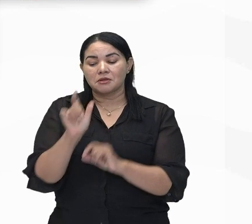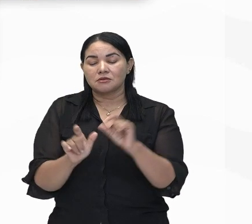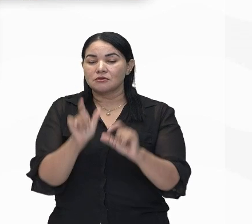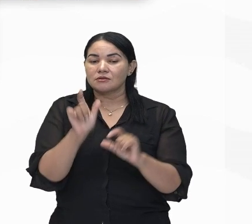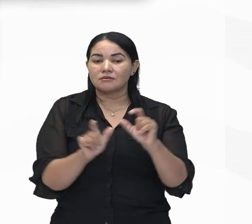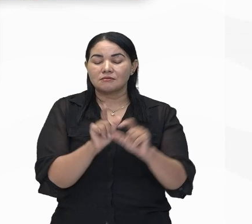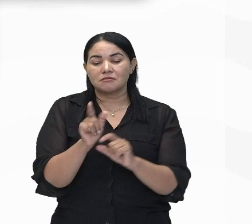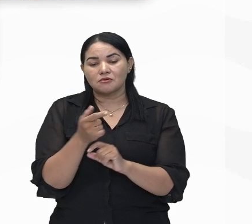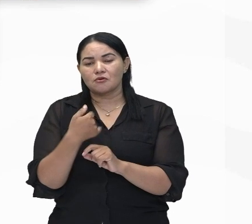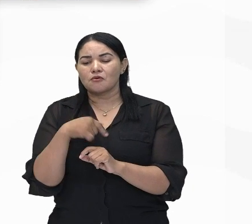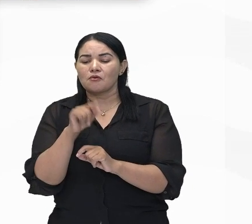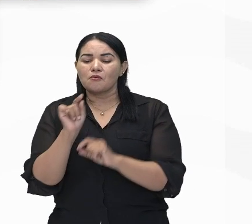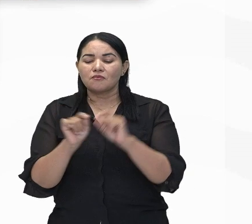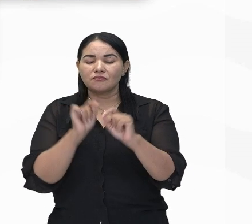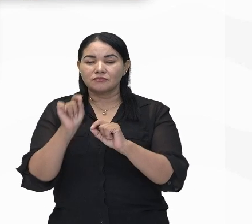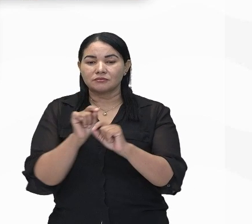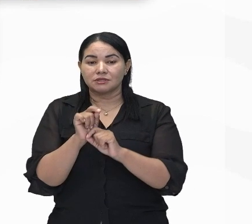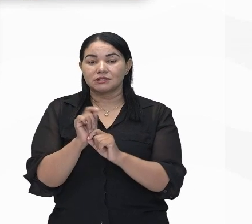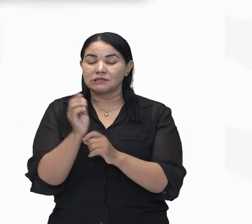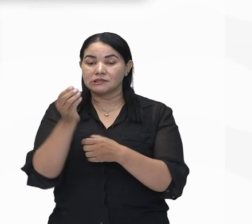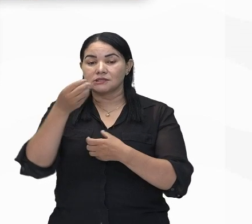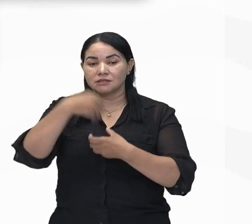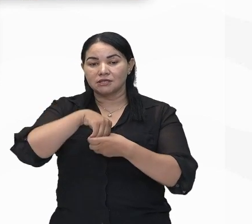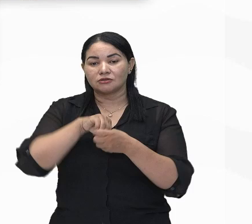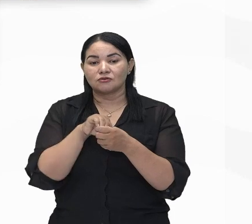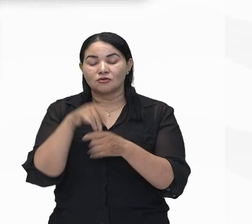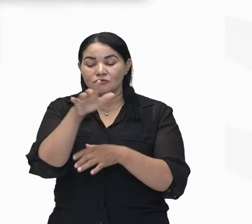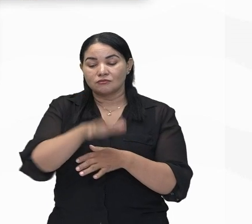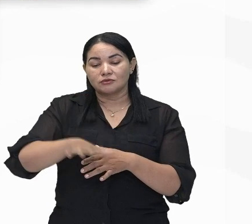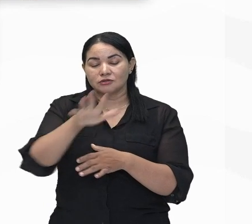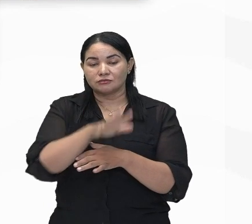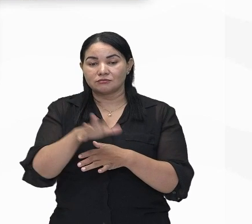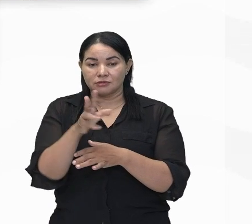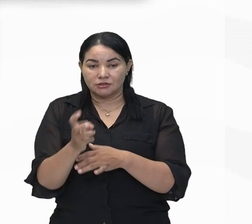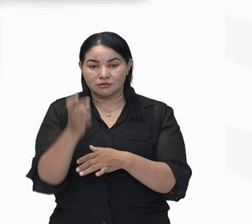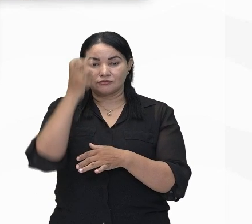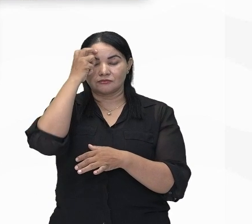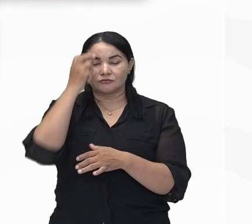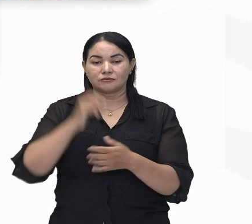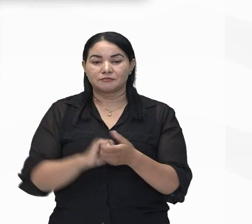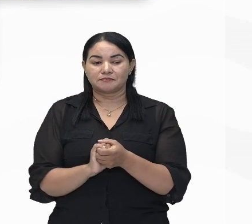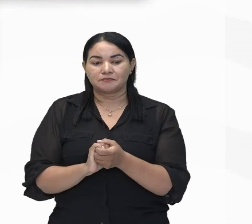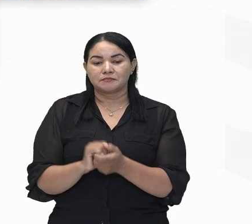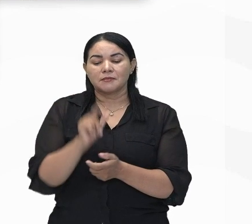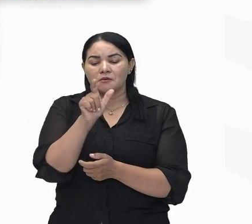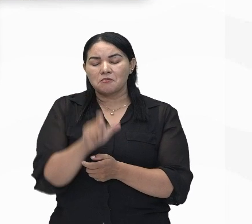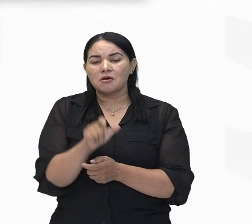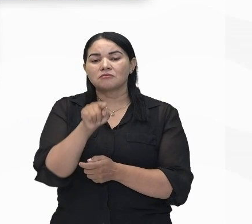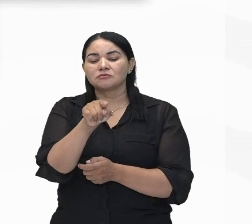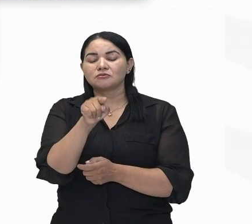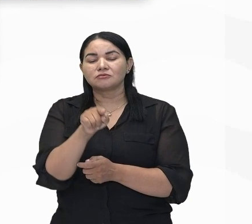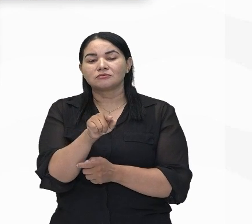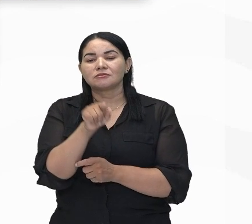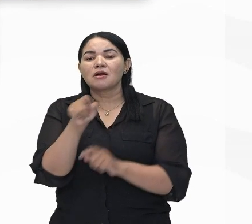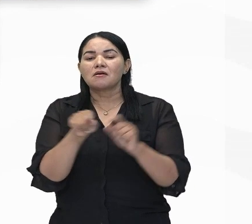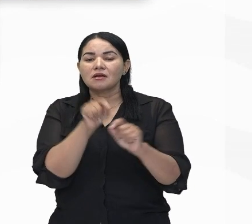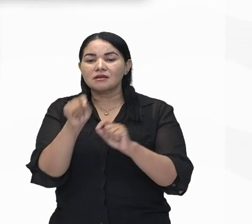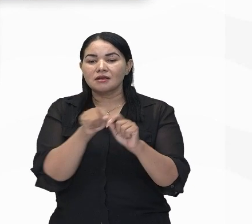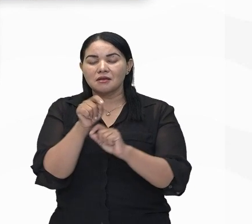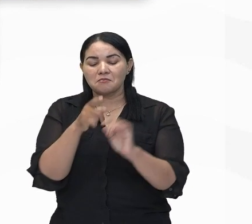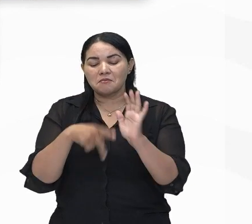eu, então, dentro desse espaço cultural? Quem é você, enquanto um ser